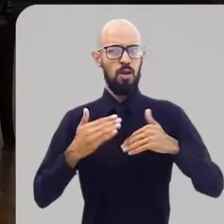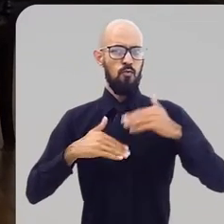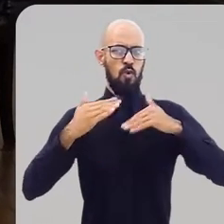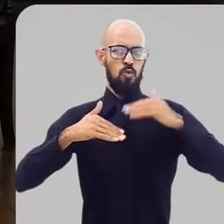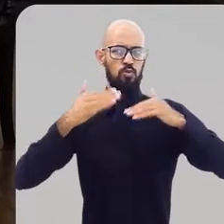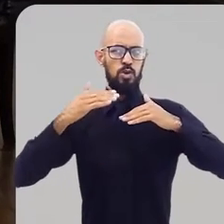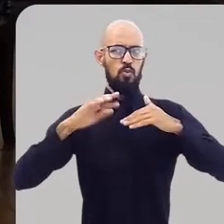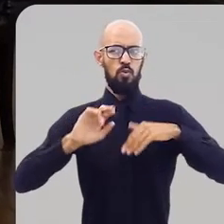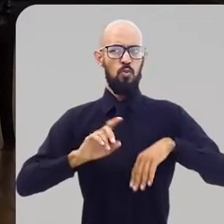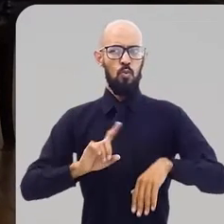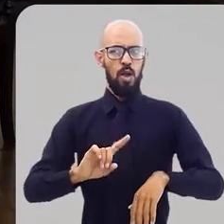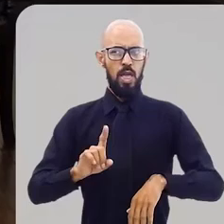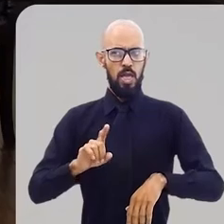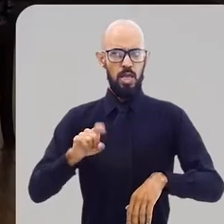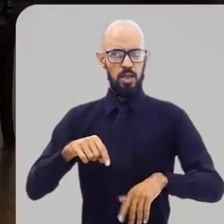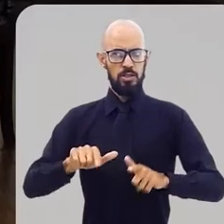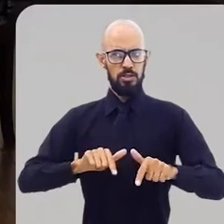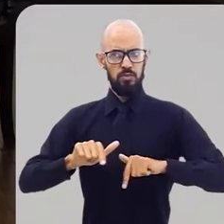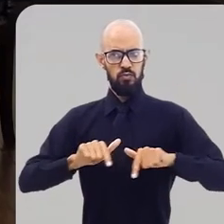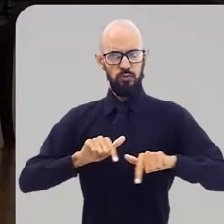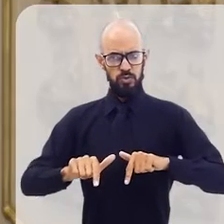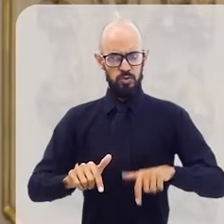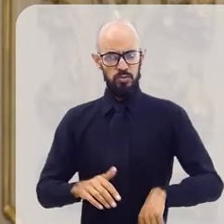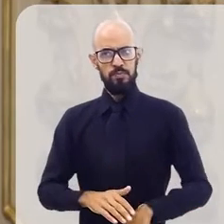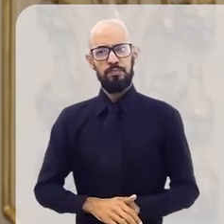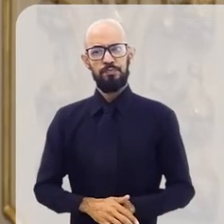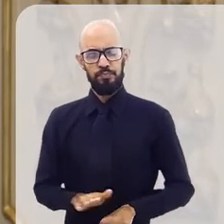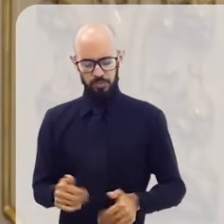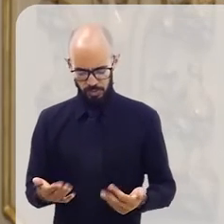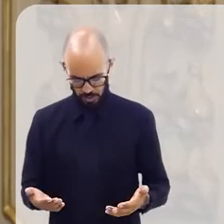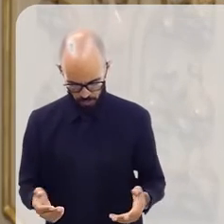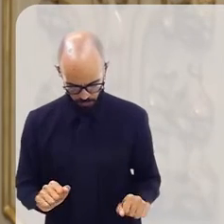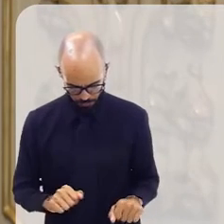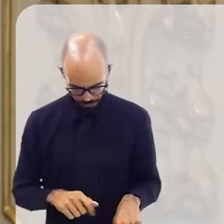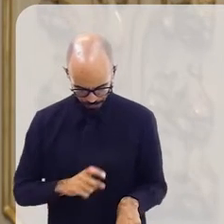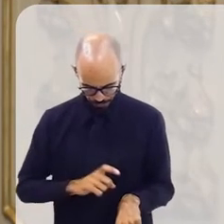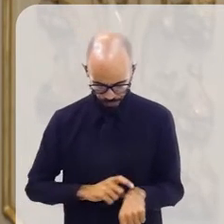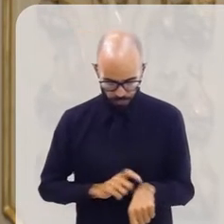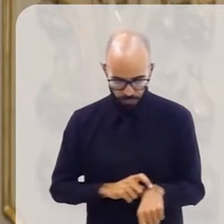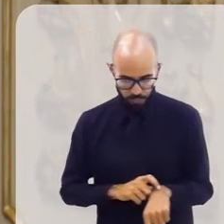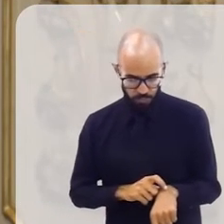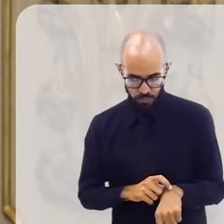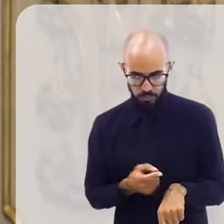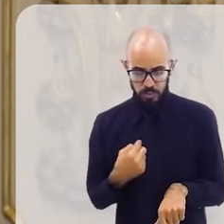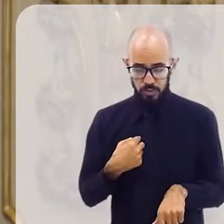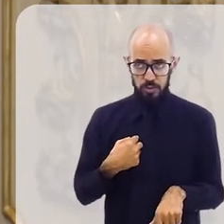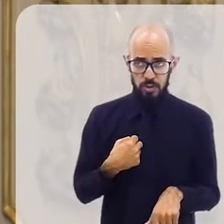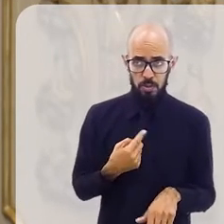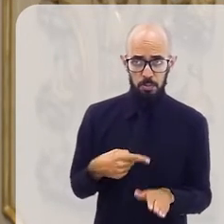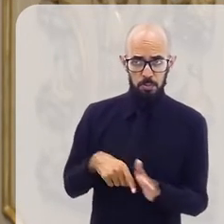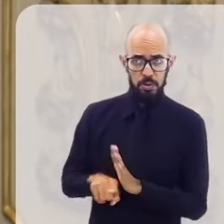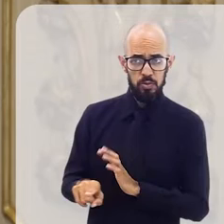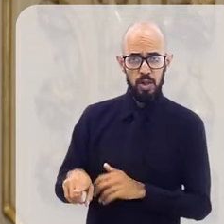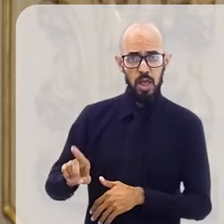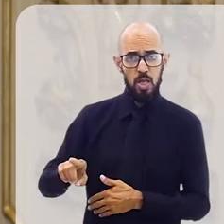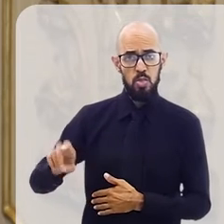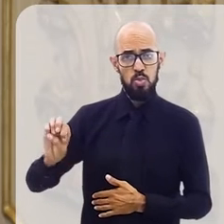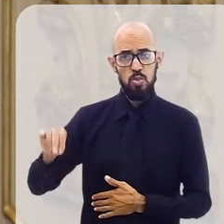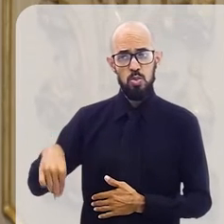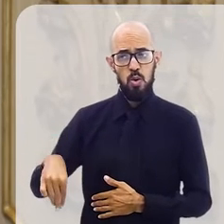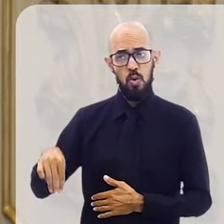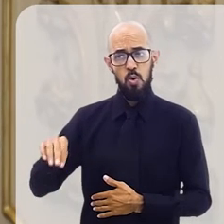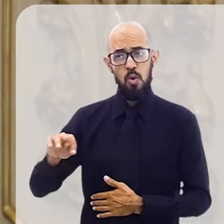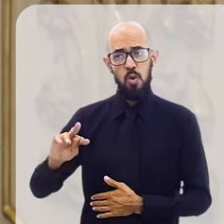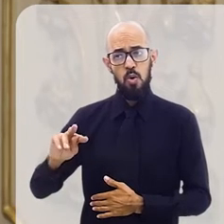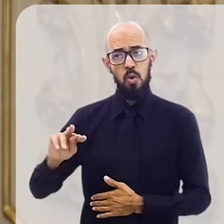né não é carreira é serviço aí então naquele momento eu perguntei eu dou um grande ir